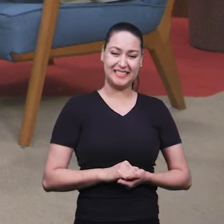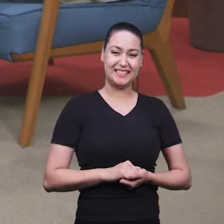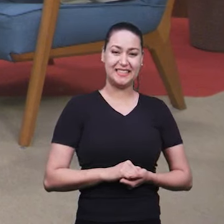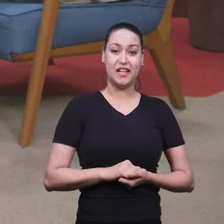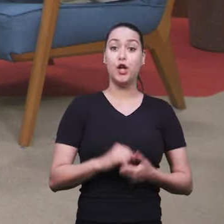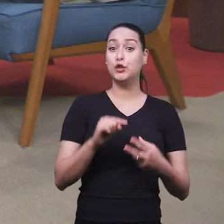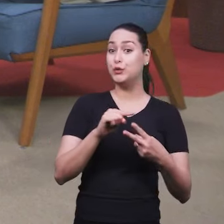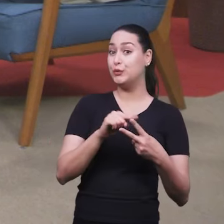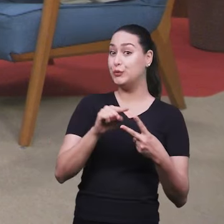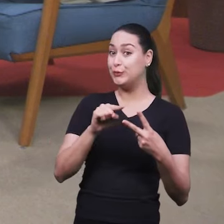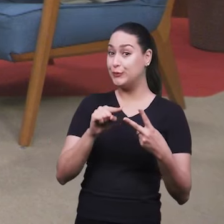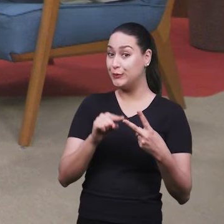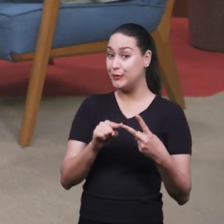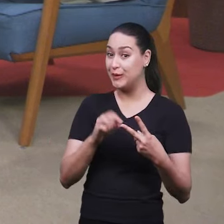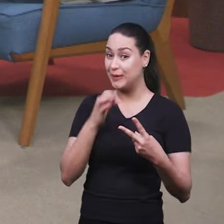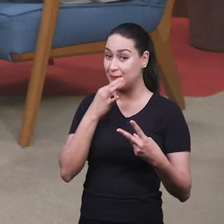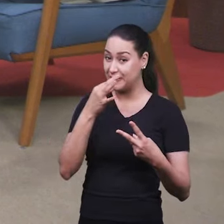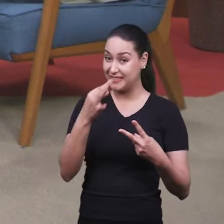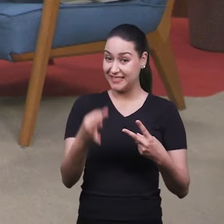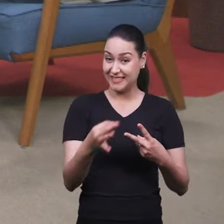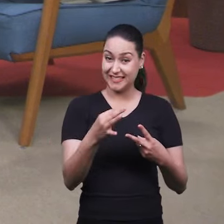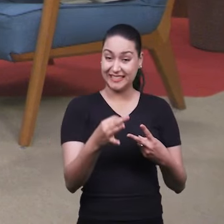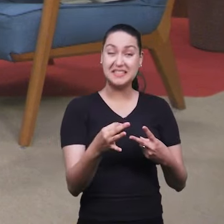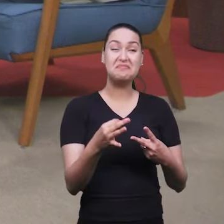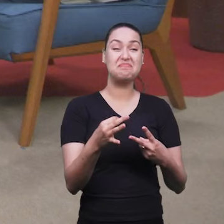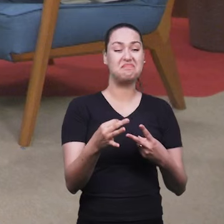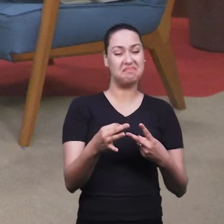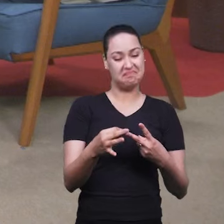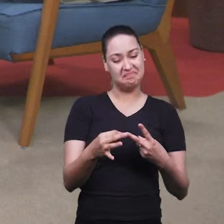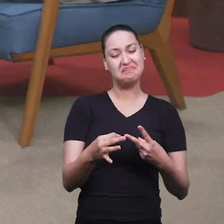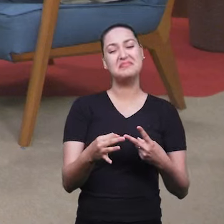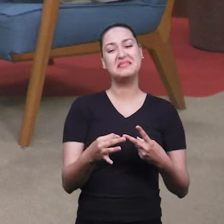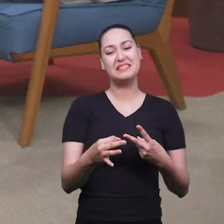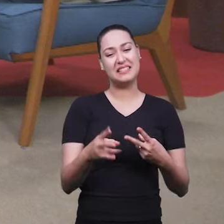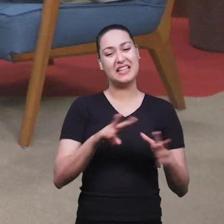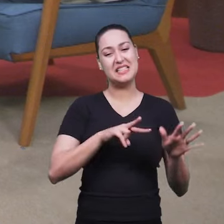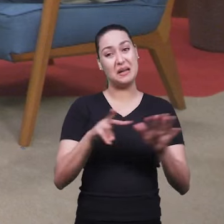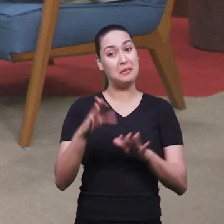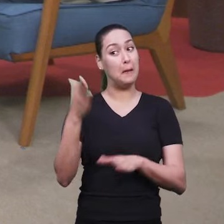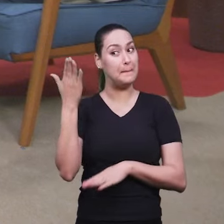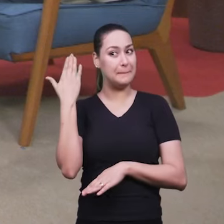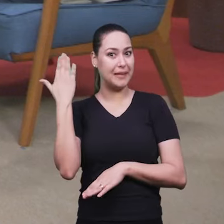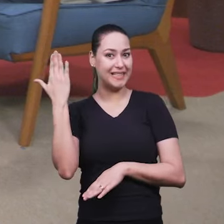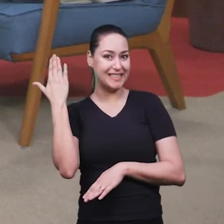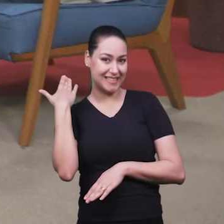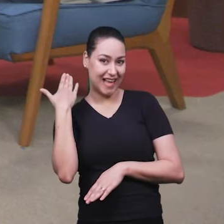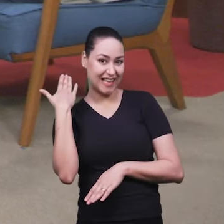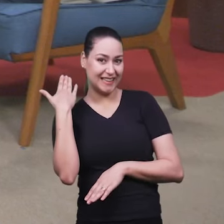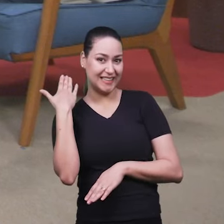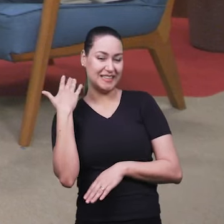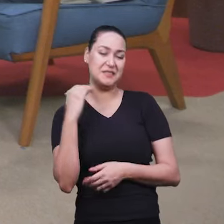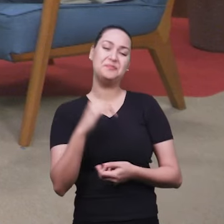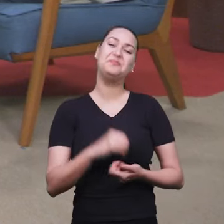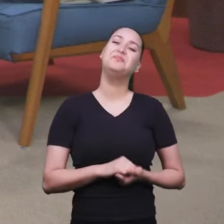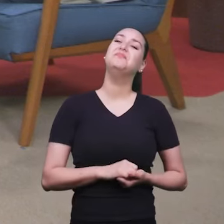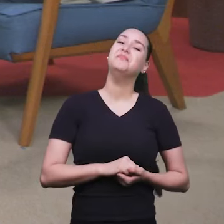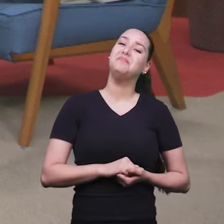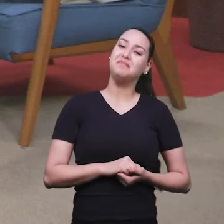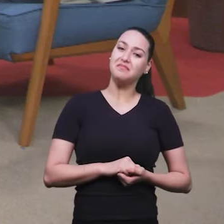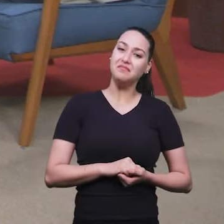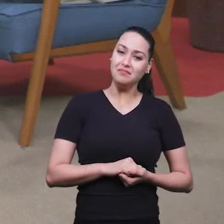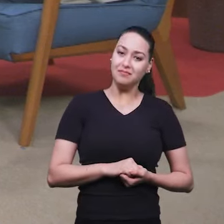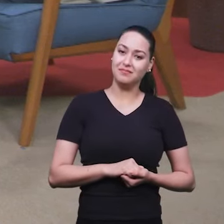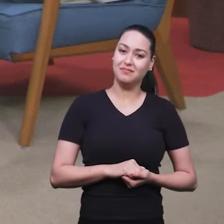sempre trazemos duas participações, duas contribuições, comentários que foram feitos da semana passada, de quem fez isso na